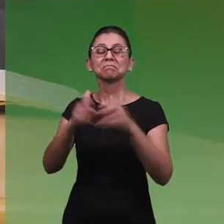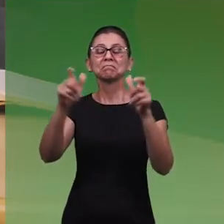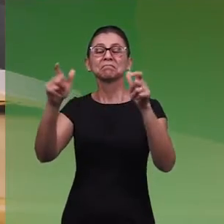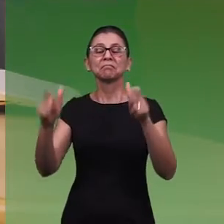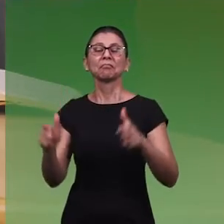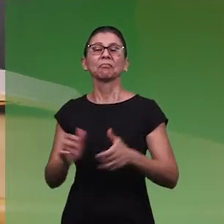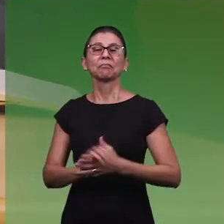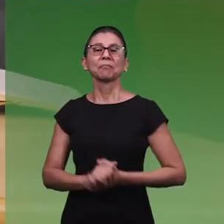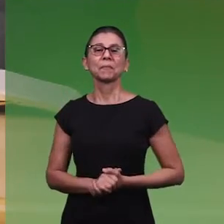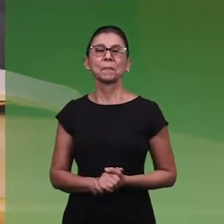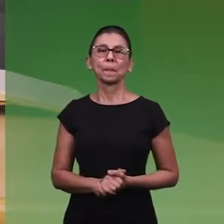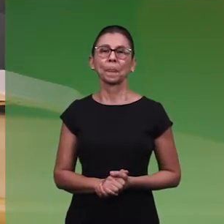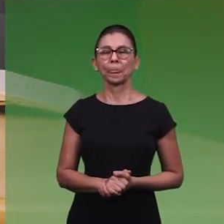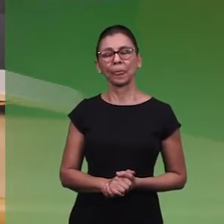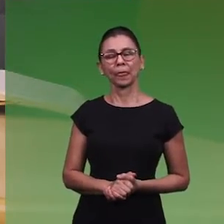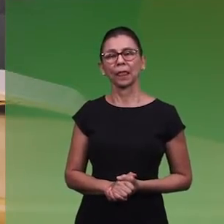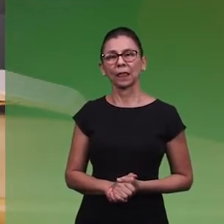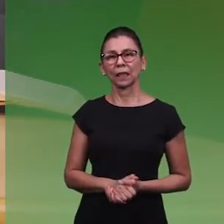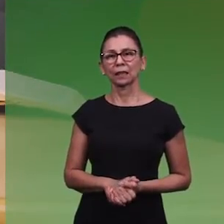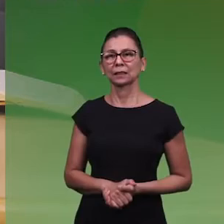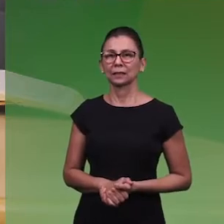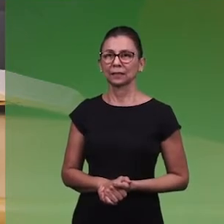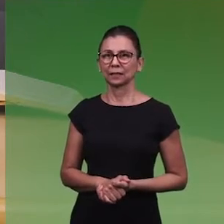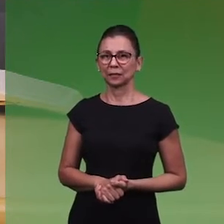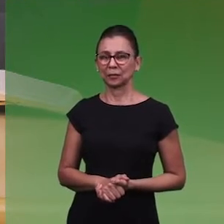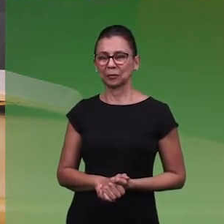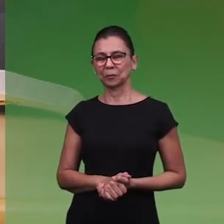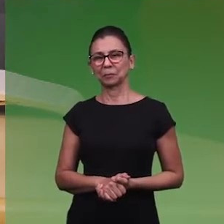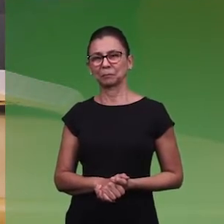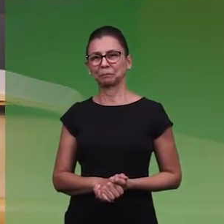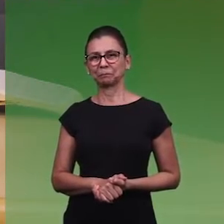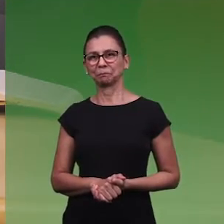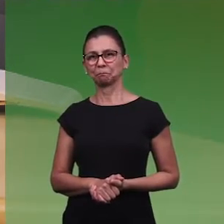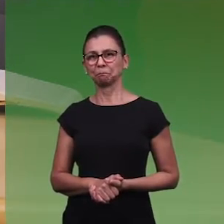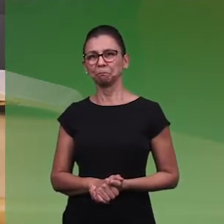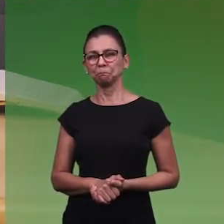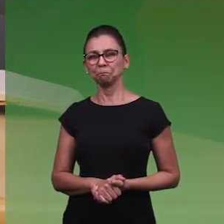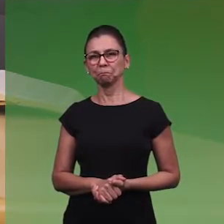tudo. Não está aqui aquele que Deus escolheu.